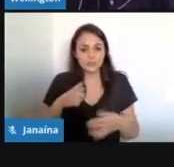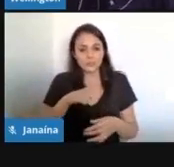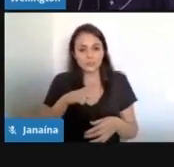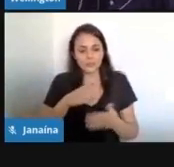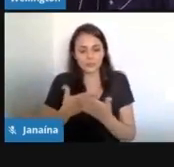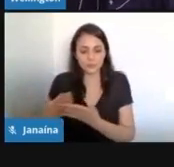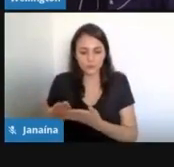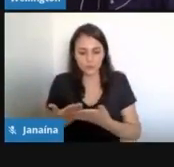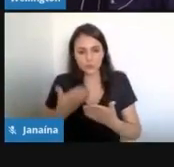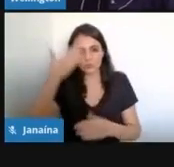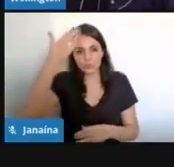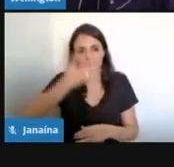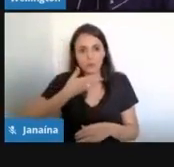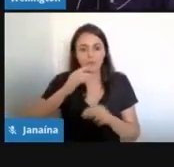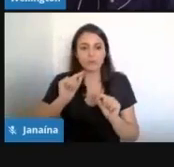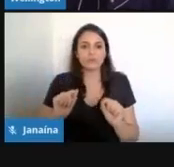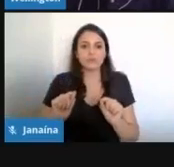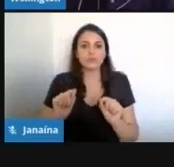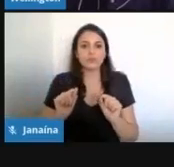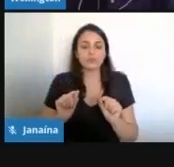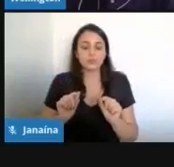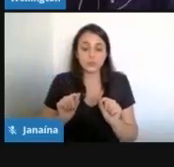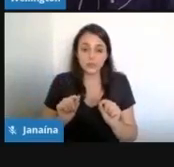os estudos mostram aí uma tendência